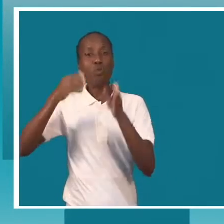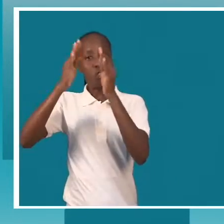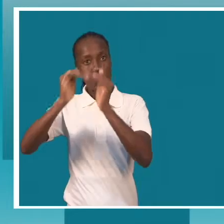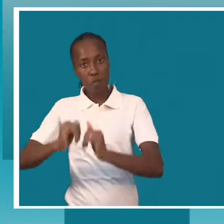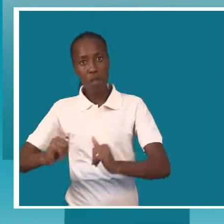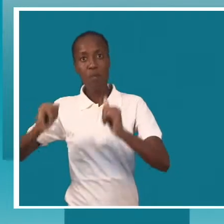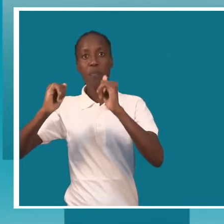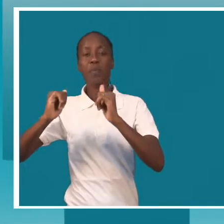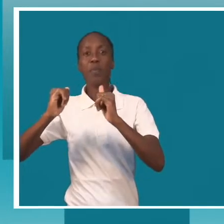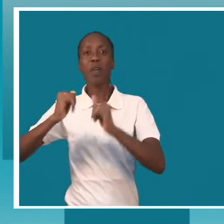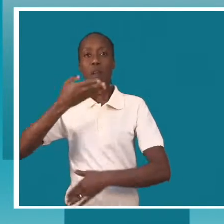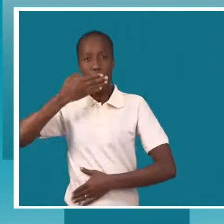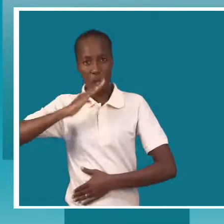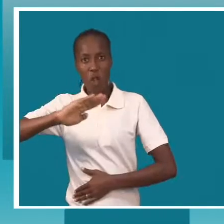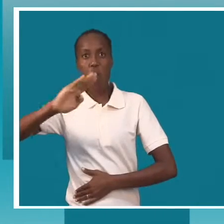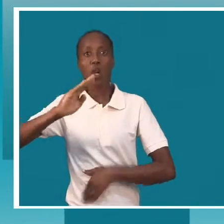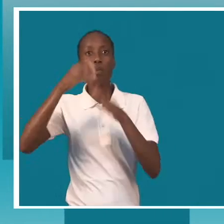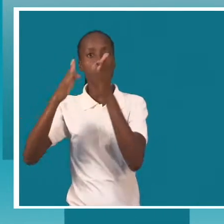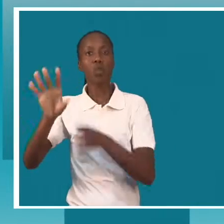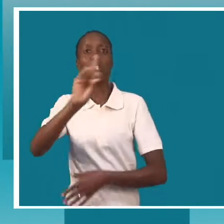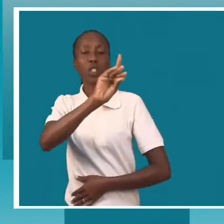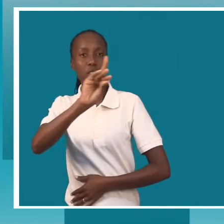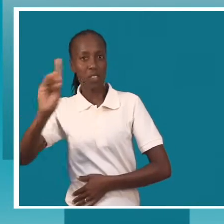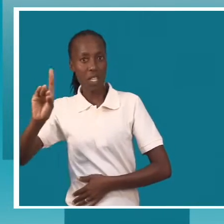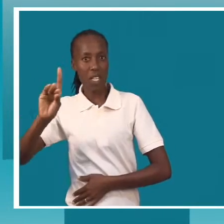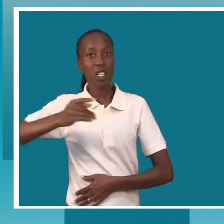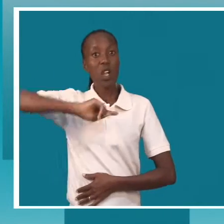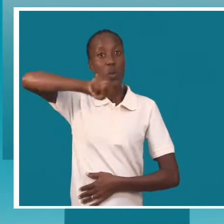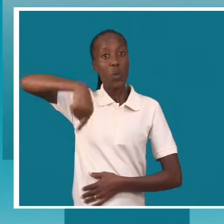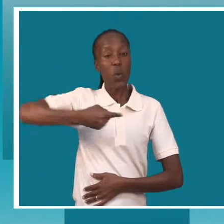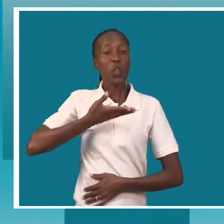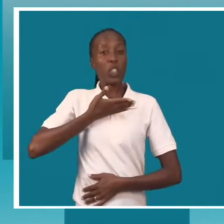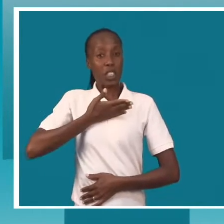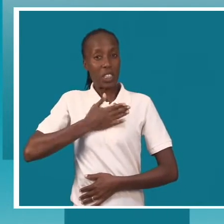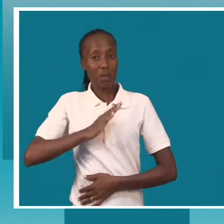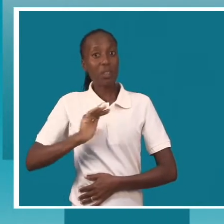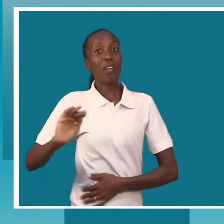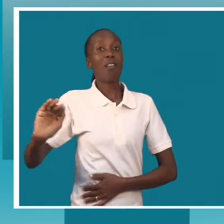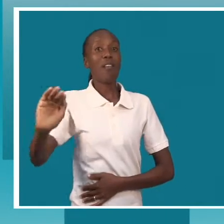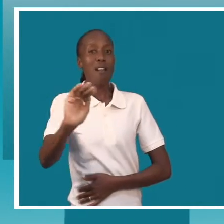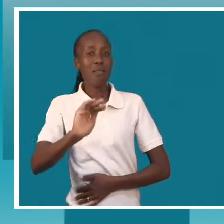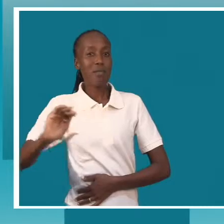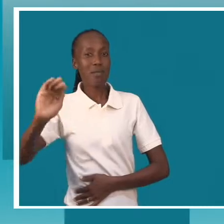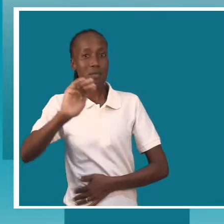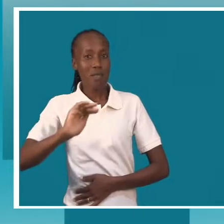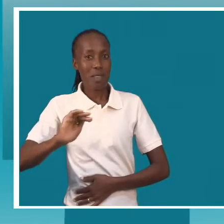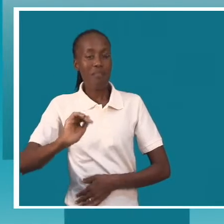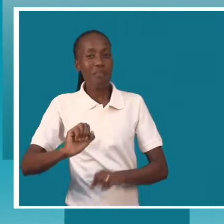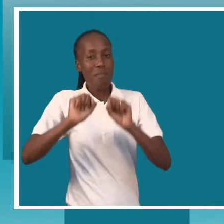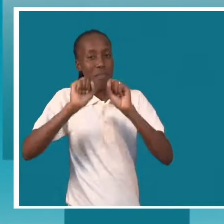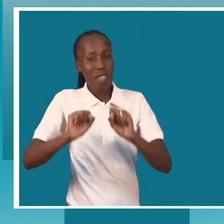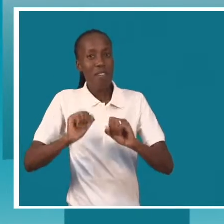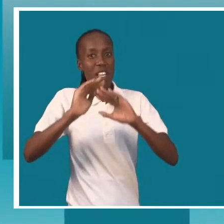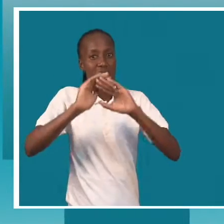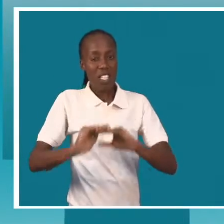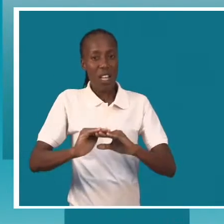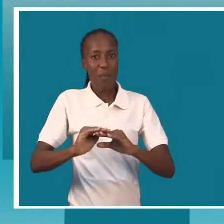e Moçambique assinou a Agenda Global para a Área da Deficiência. É preciso, nesta